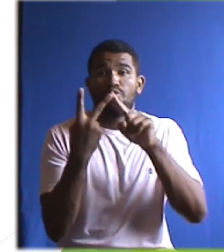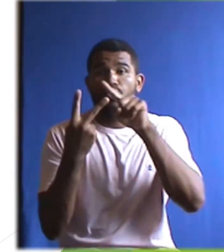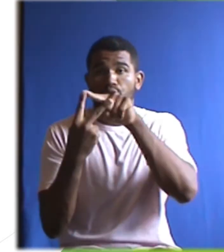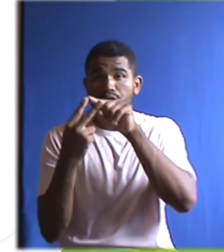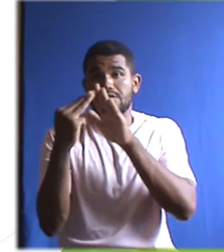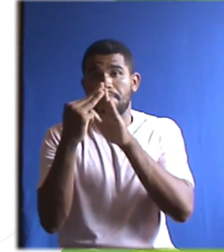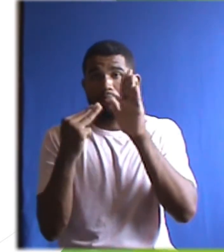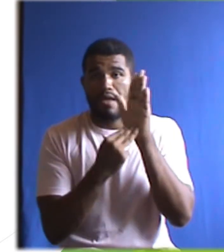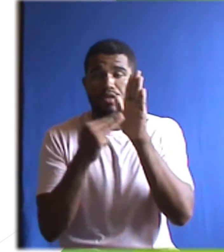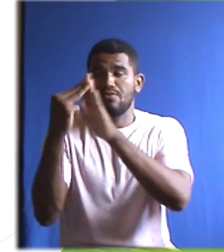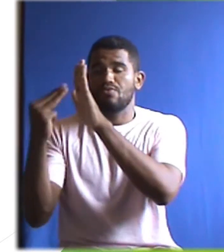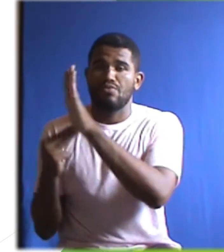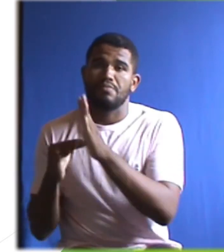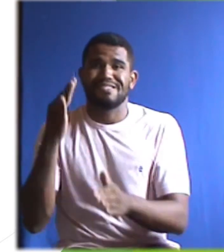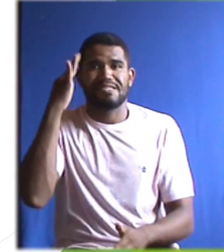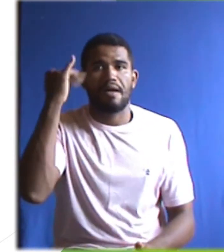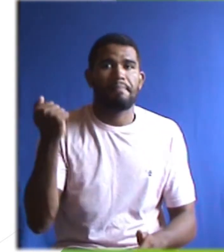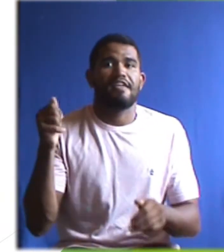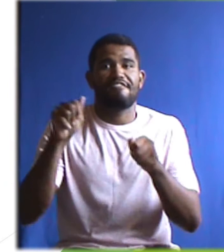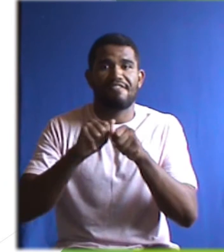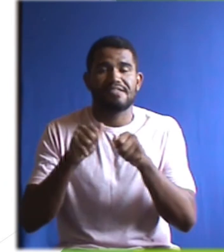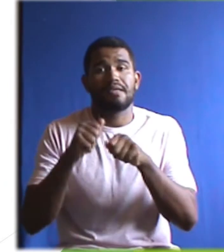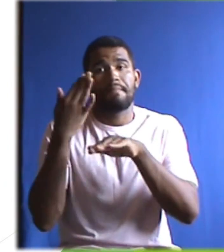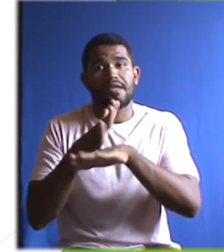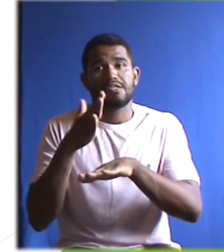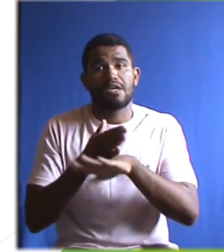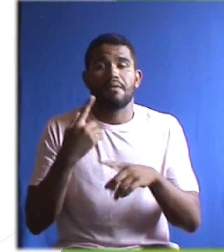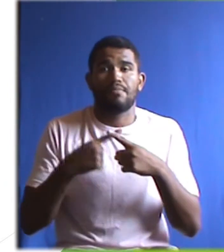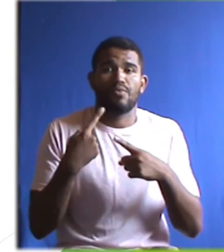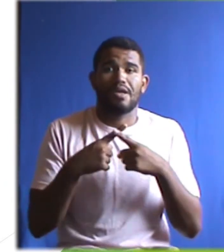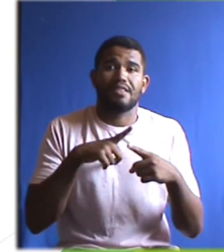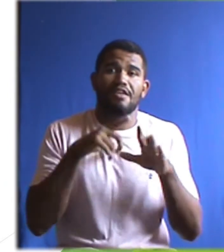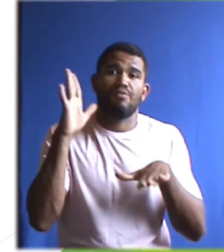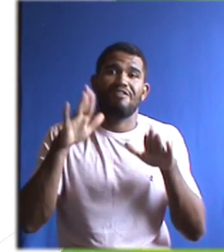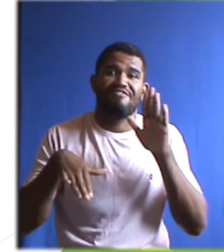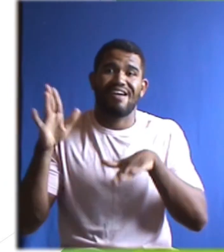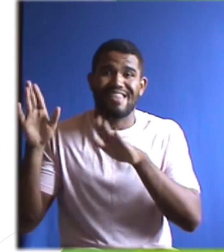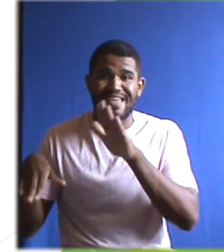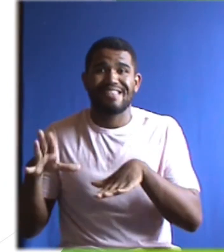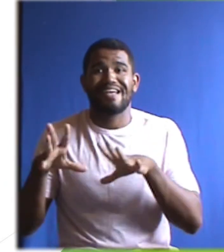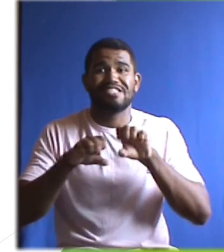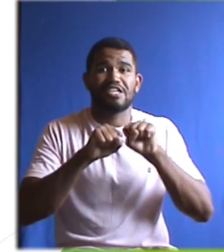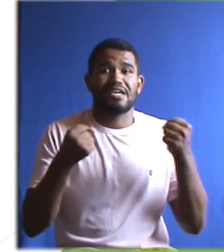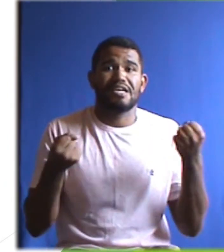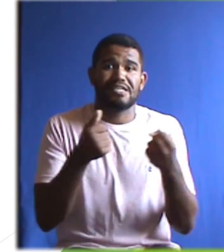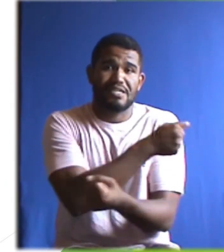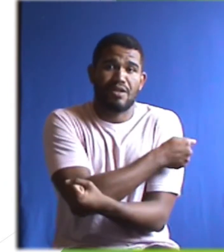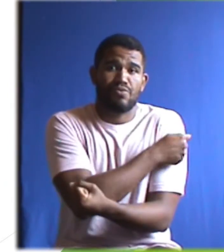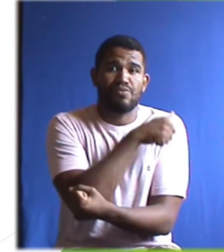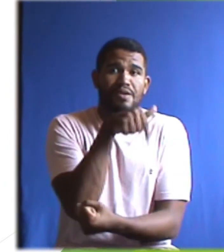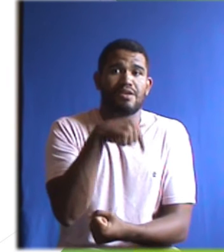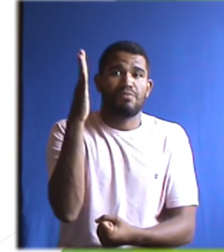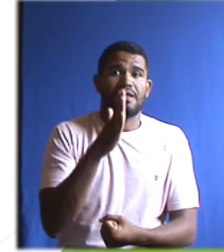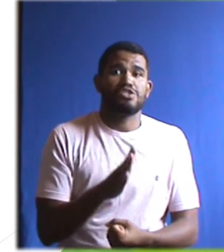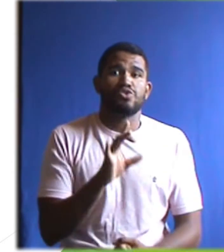menos, no mínimo, 2 métodos. Você conhecer, saber, exercitar, porque existe uma variedade muito grande